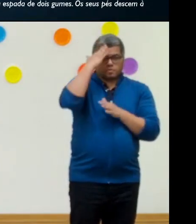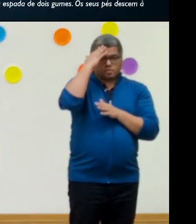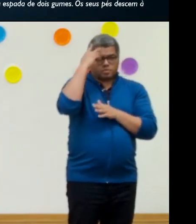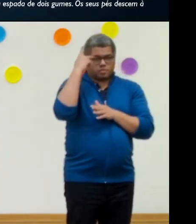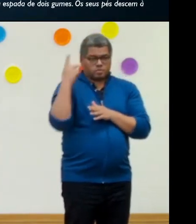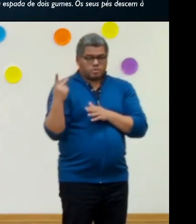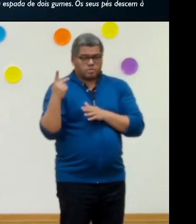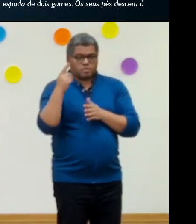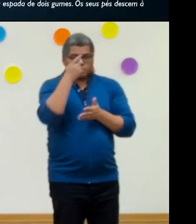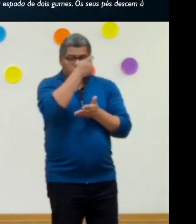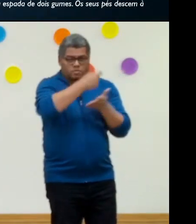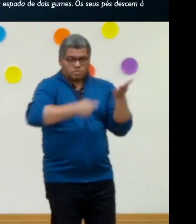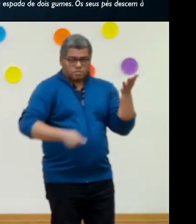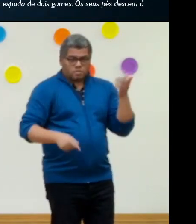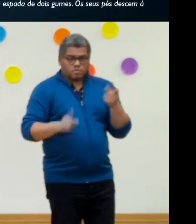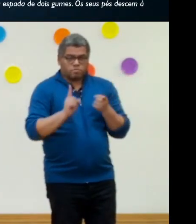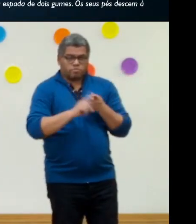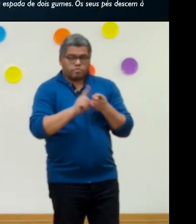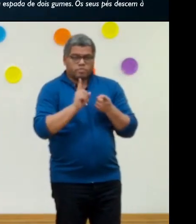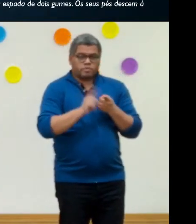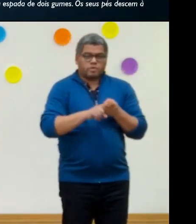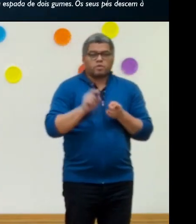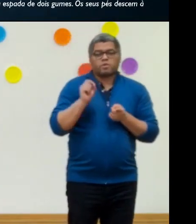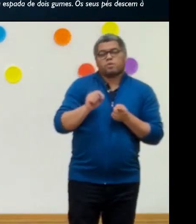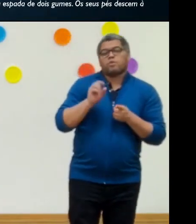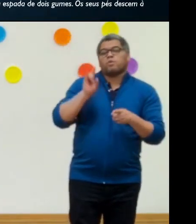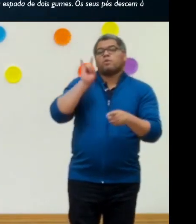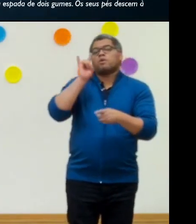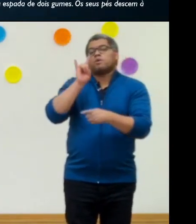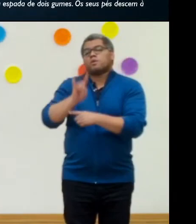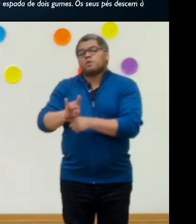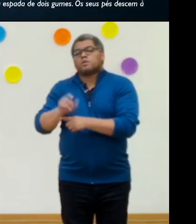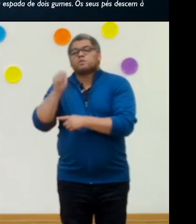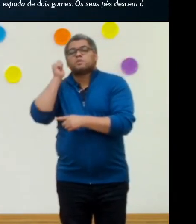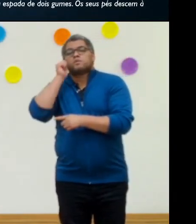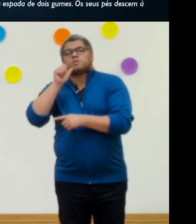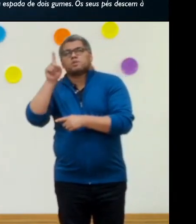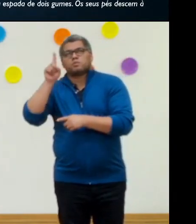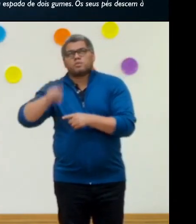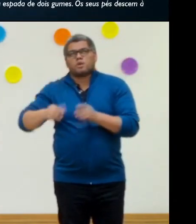adultera com uma mulher está fora de si.